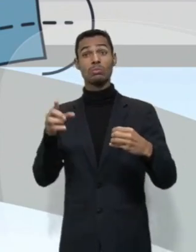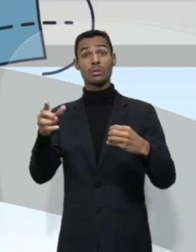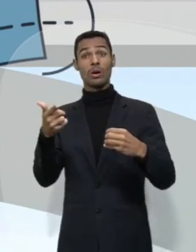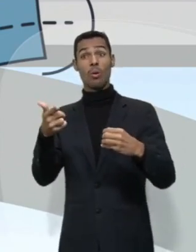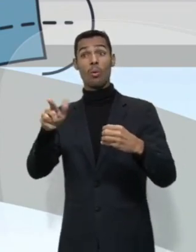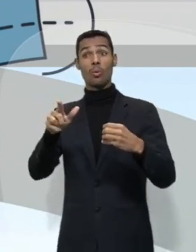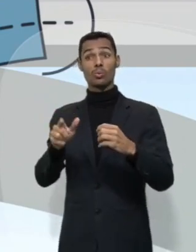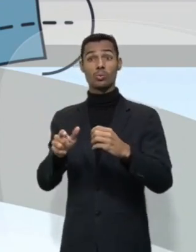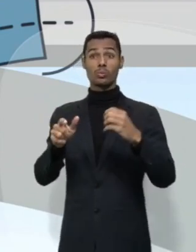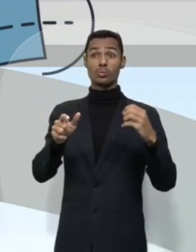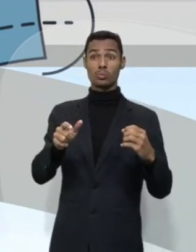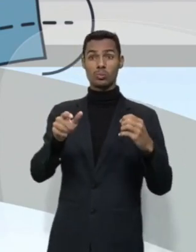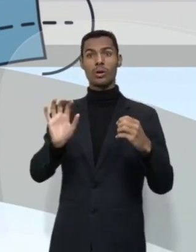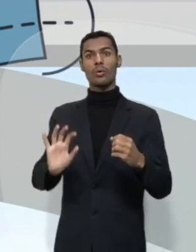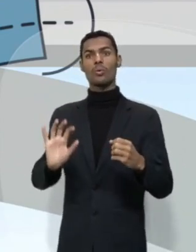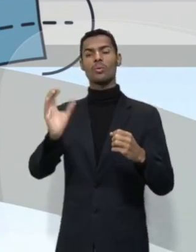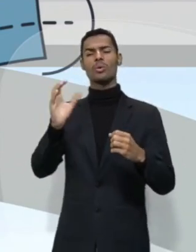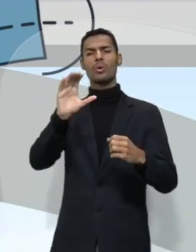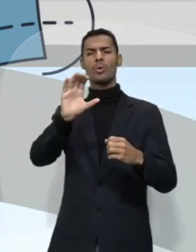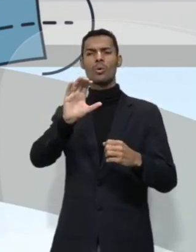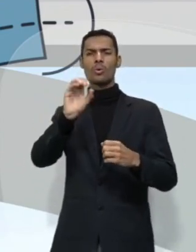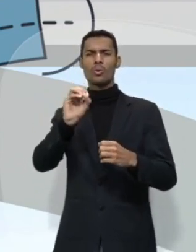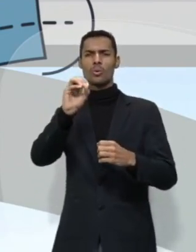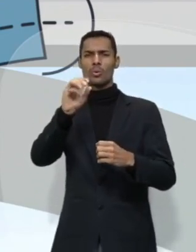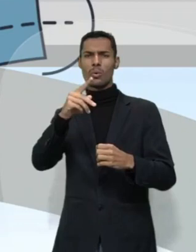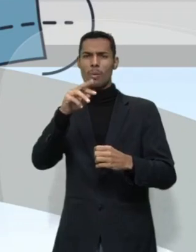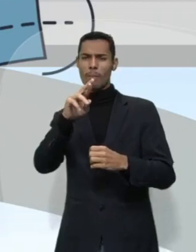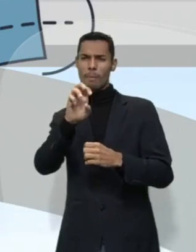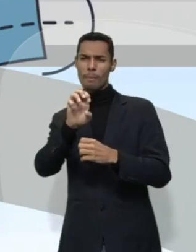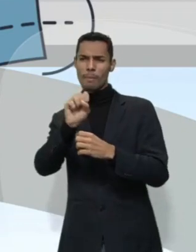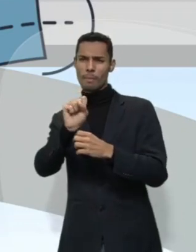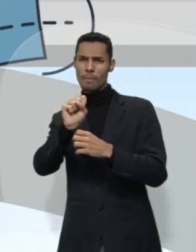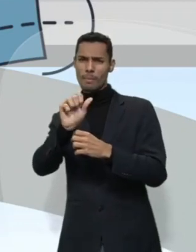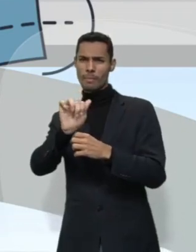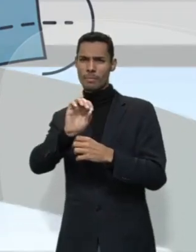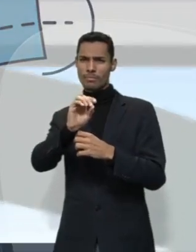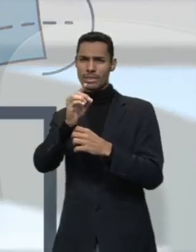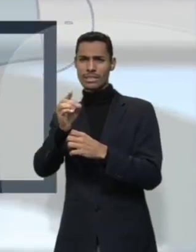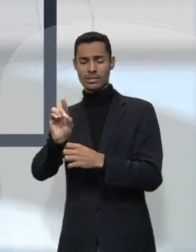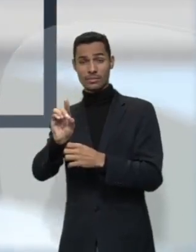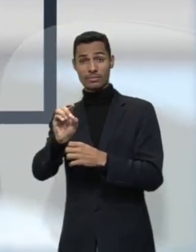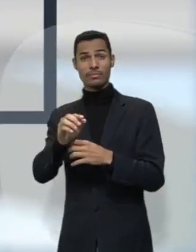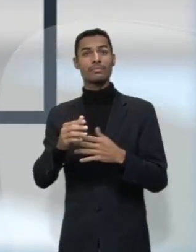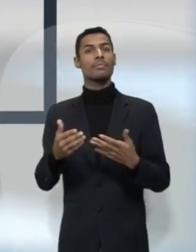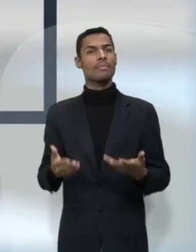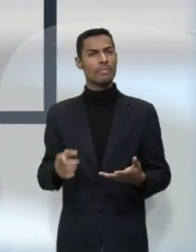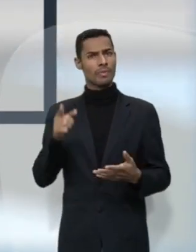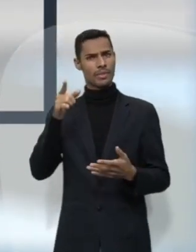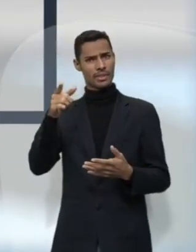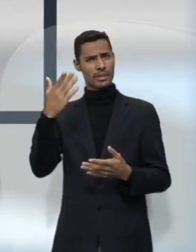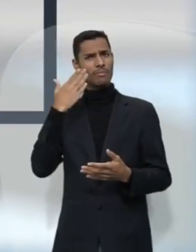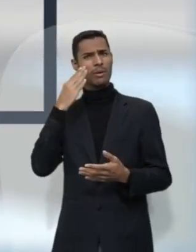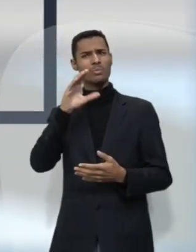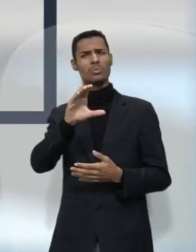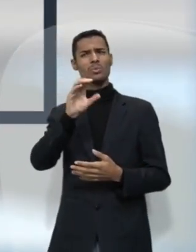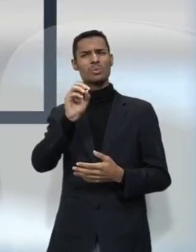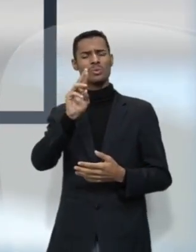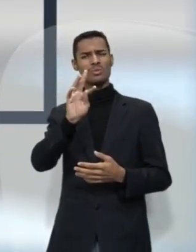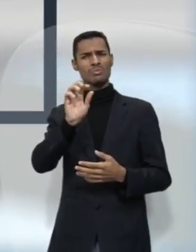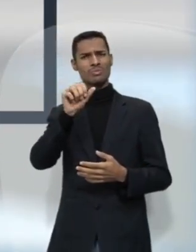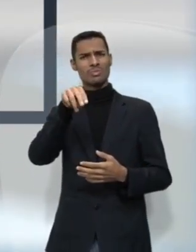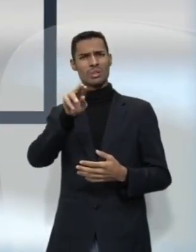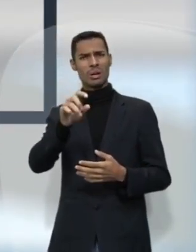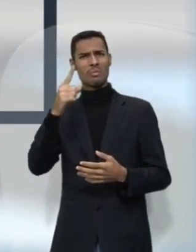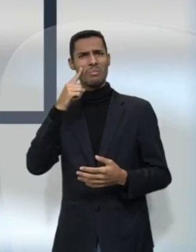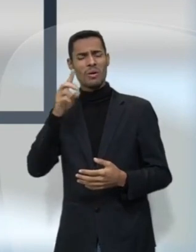outro lado acontece a compressão das microestruturas opostas. O esforço cortante, por sua vez, exerce